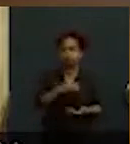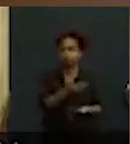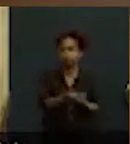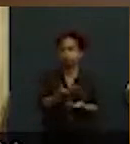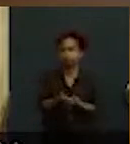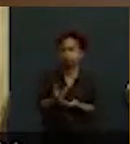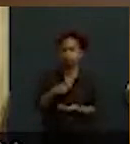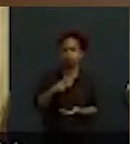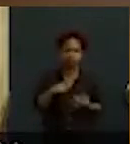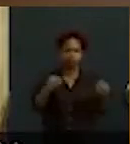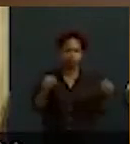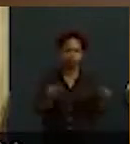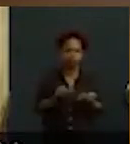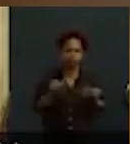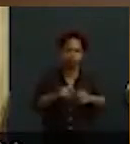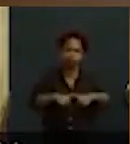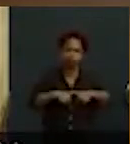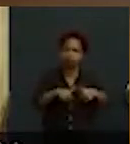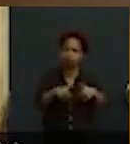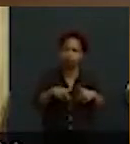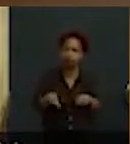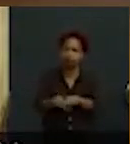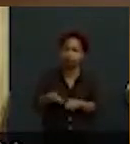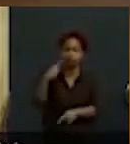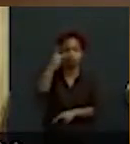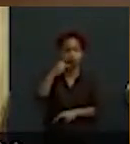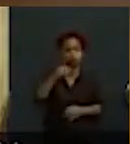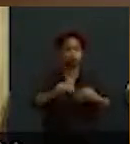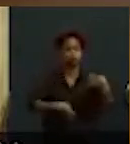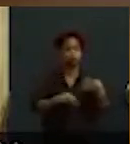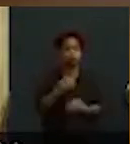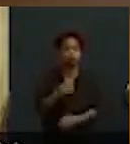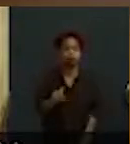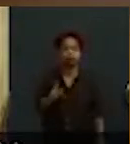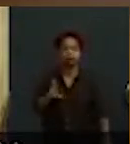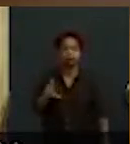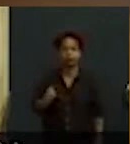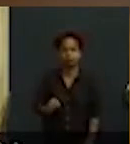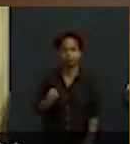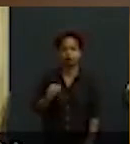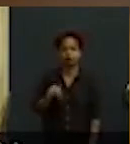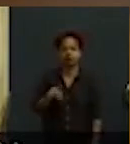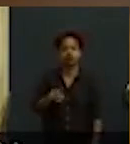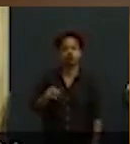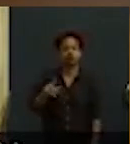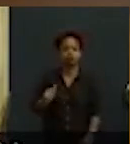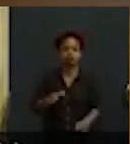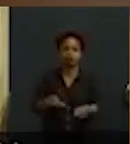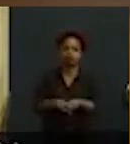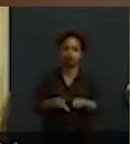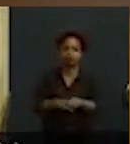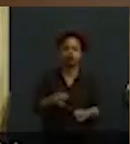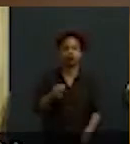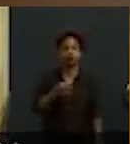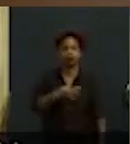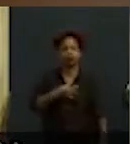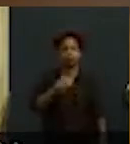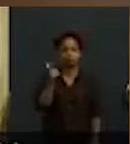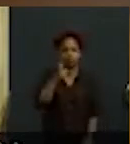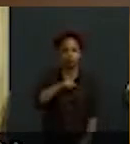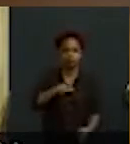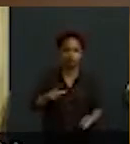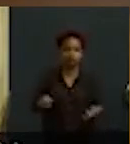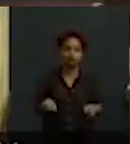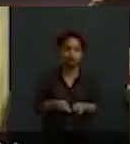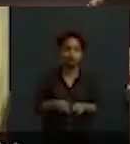Aperfeiçoamento Funcional, o promotor de justiça, Leandro Silva Navega, para receber o colar do mérito